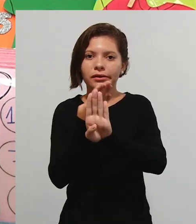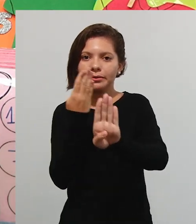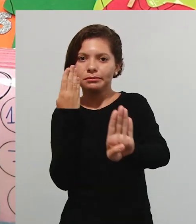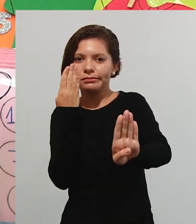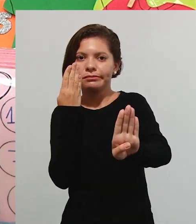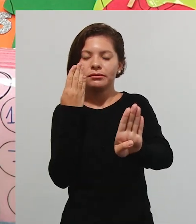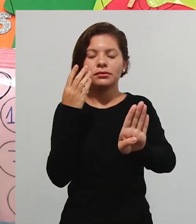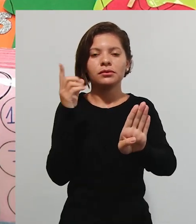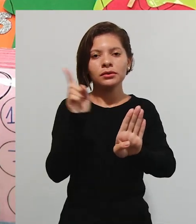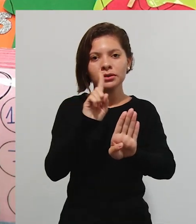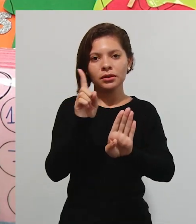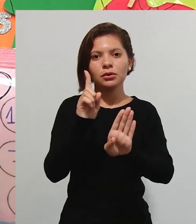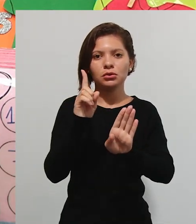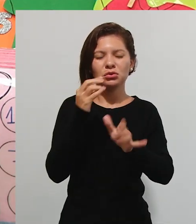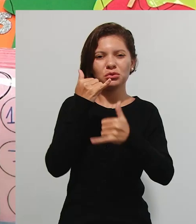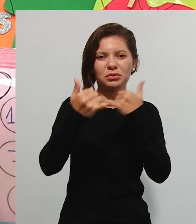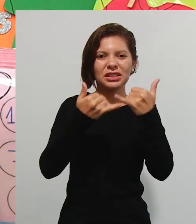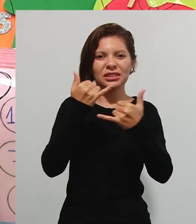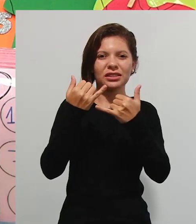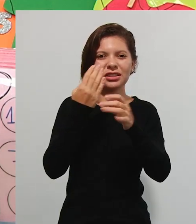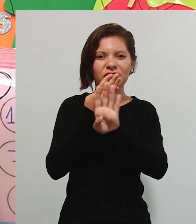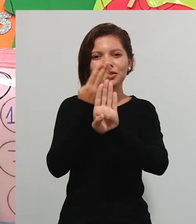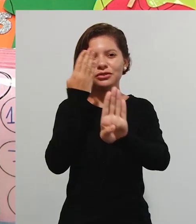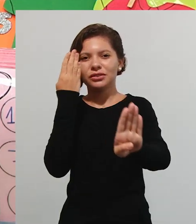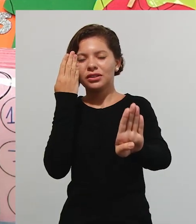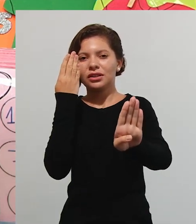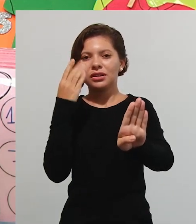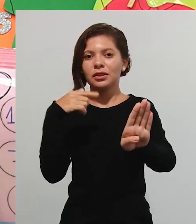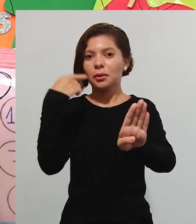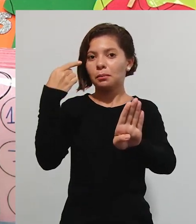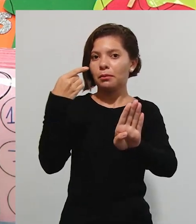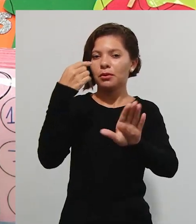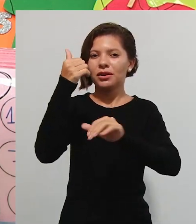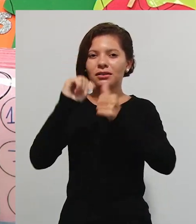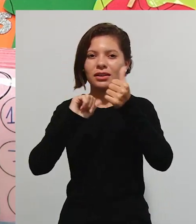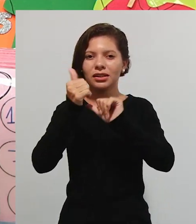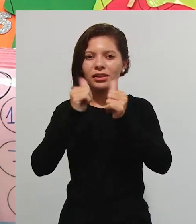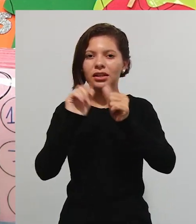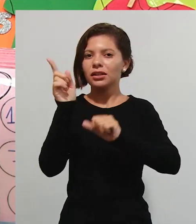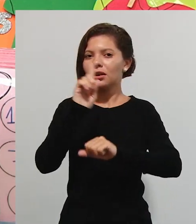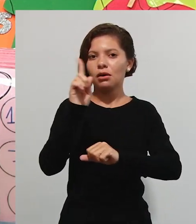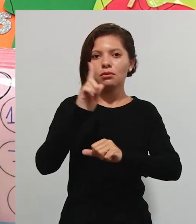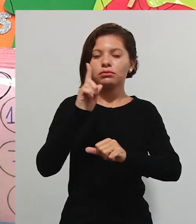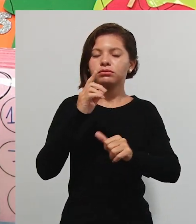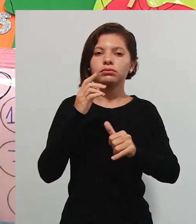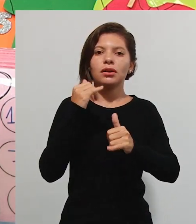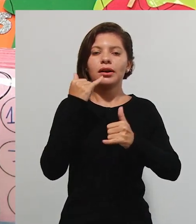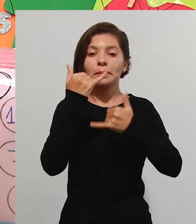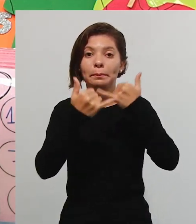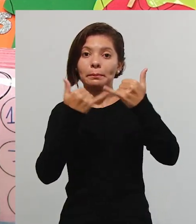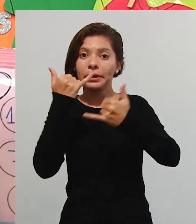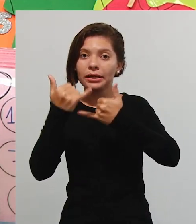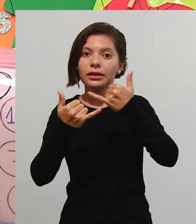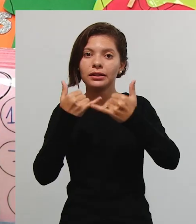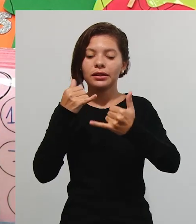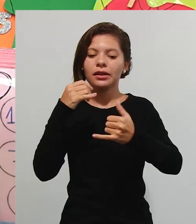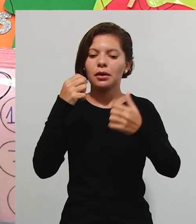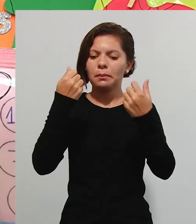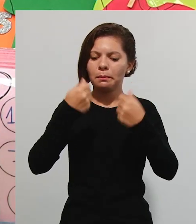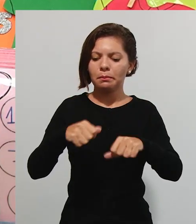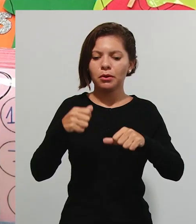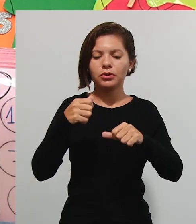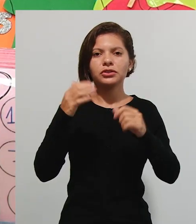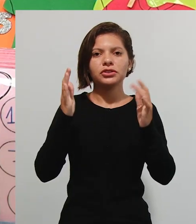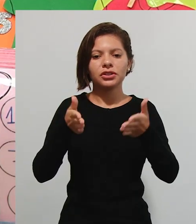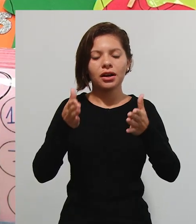atividade, daquele material didático, daquele jogo que você está usando em sala de aula. Ele, em si, já deve contemplar o processo